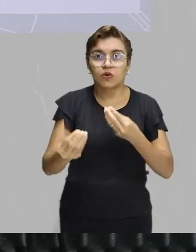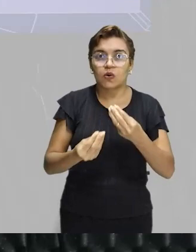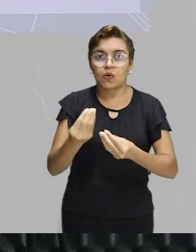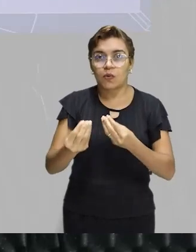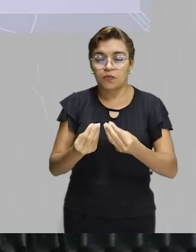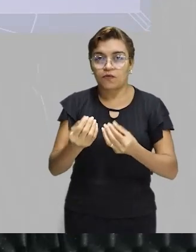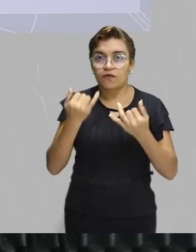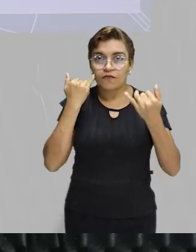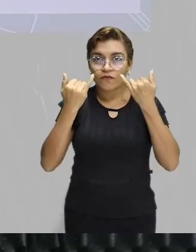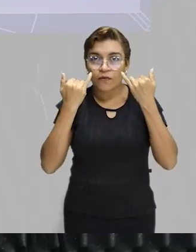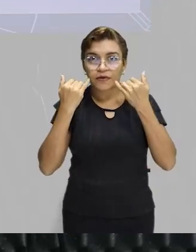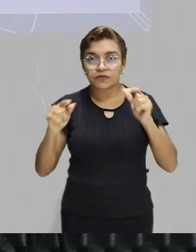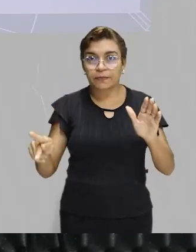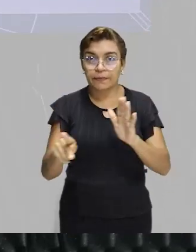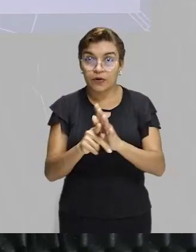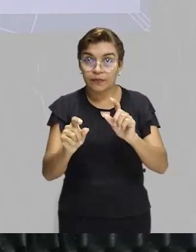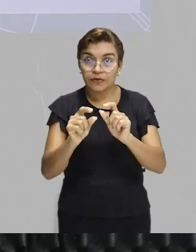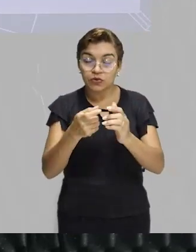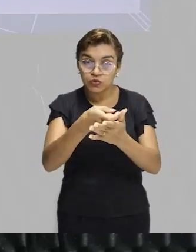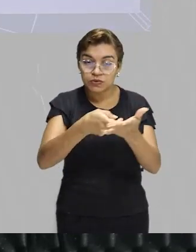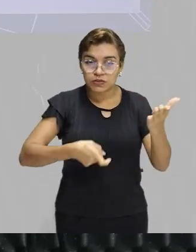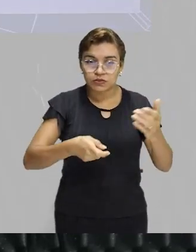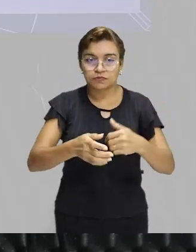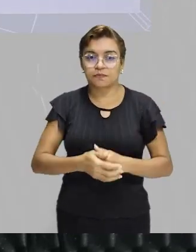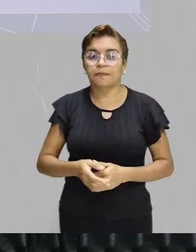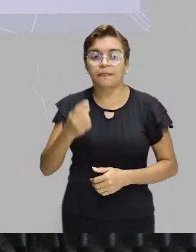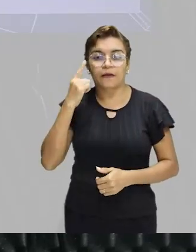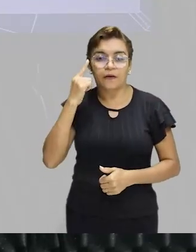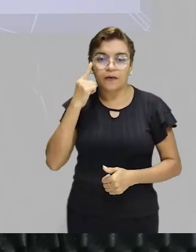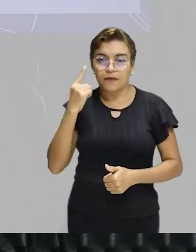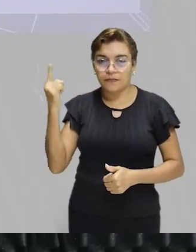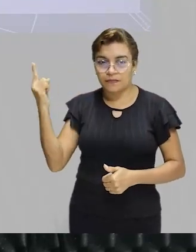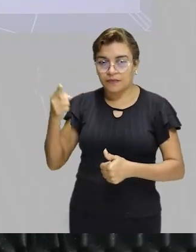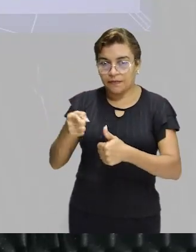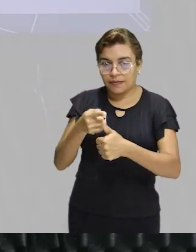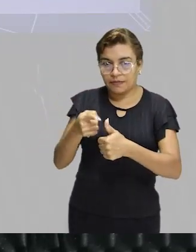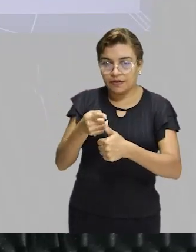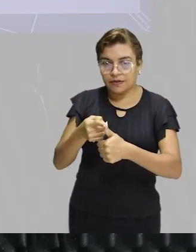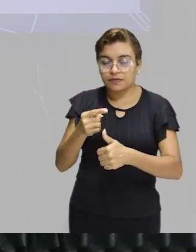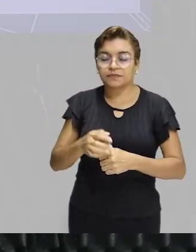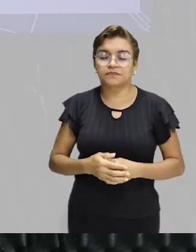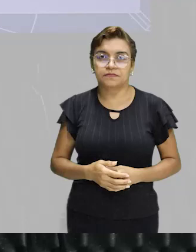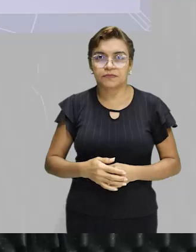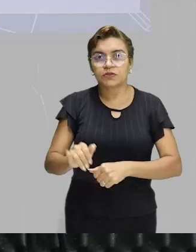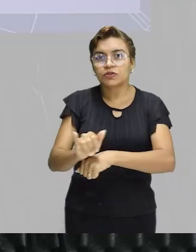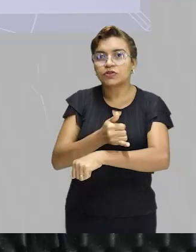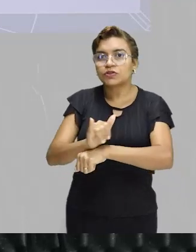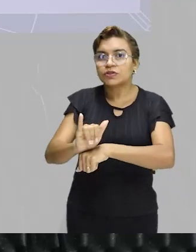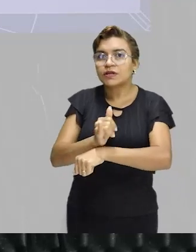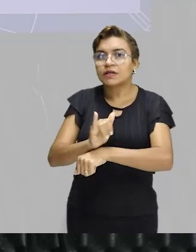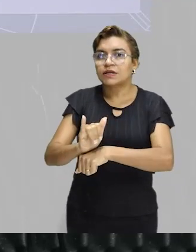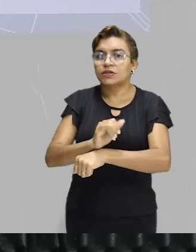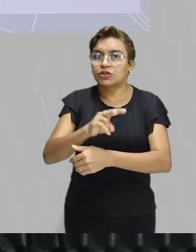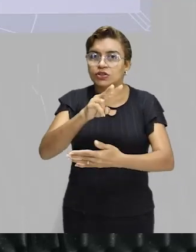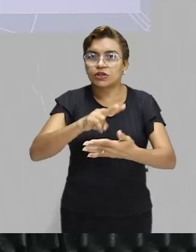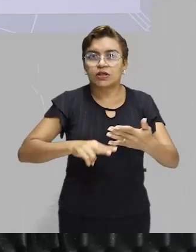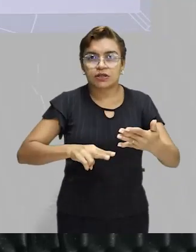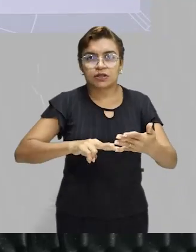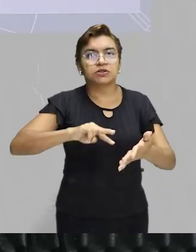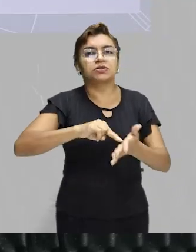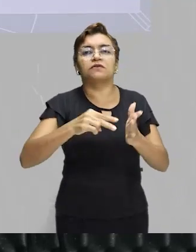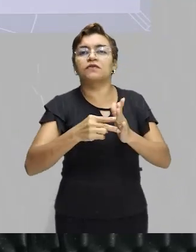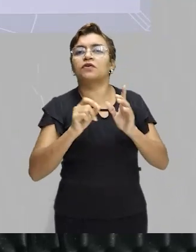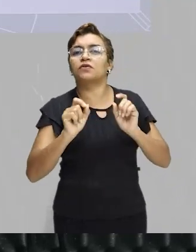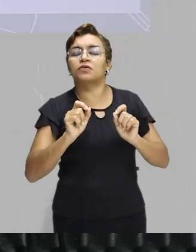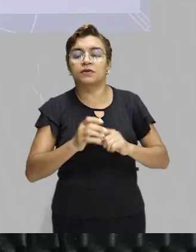para o texto. Então, vamos lá. Primeiro, what are reading strategies? O que são as estratégias de leitura? O que são essas